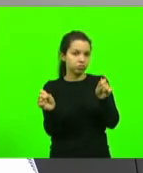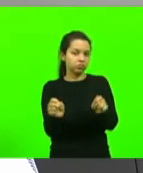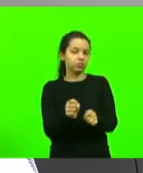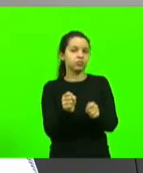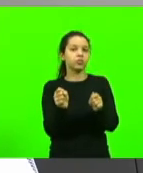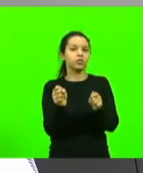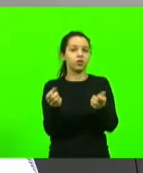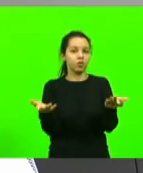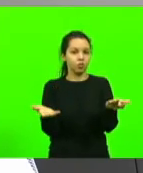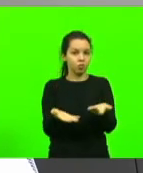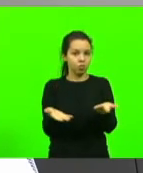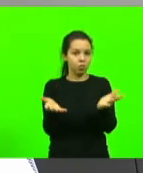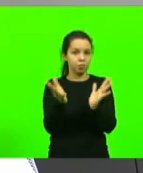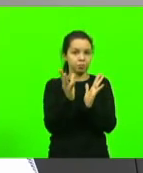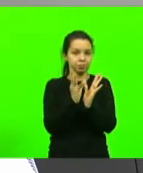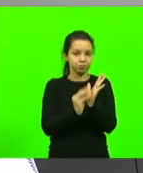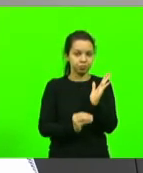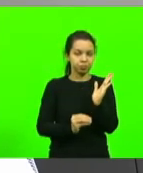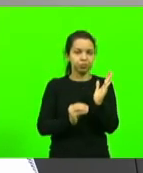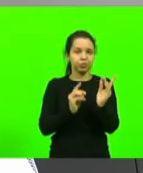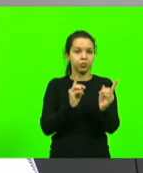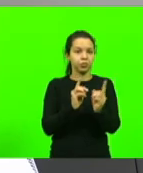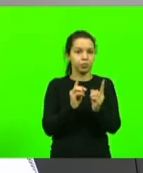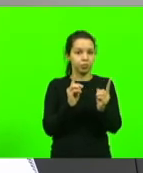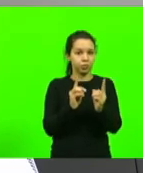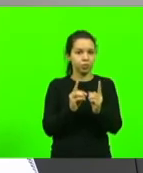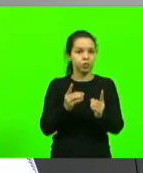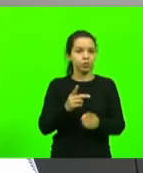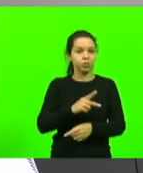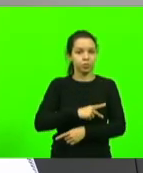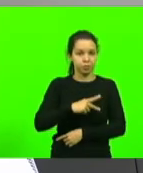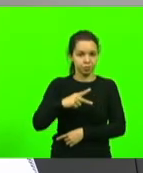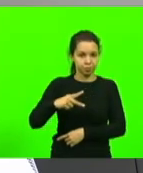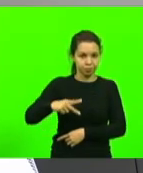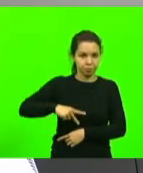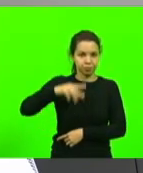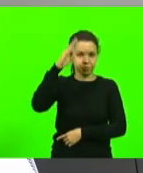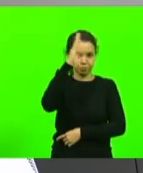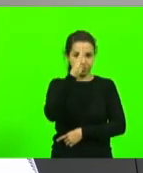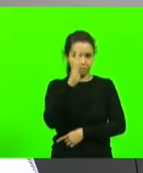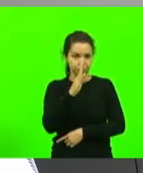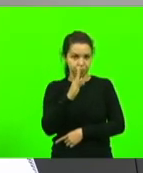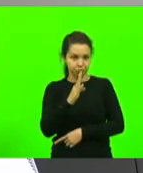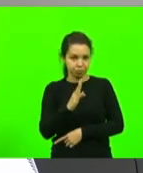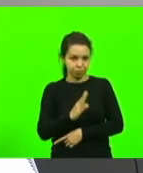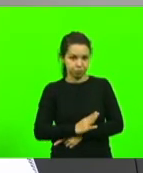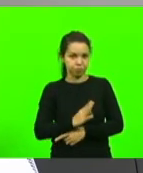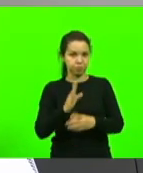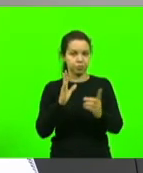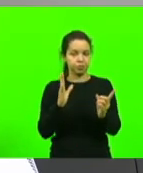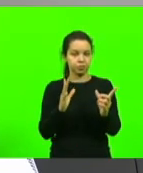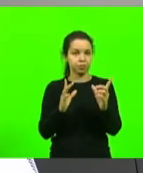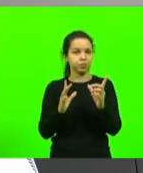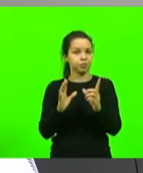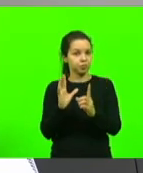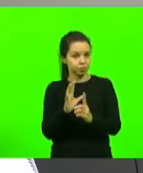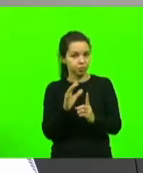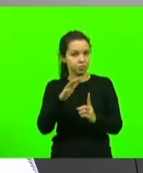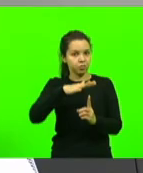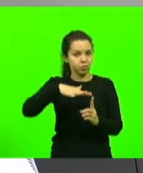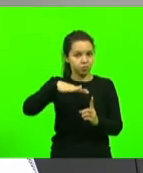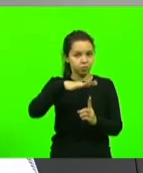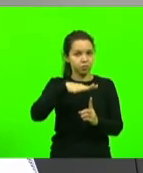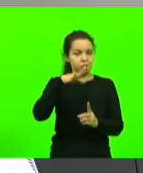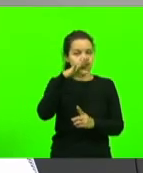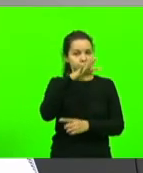de prestação do serviço público no Brasil Ela atinge a união os estados e municípios